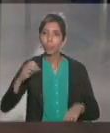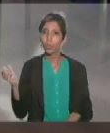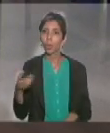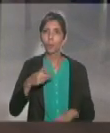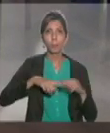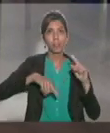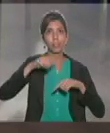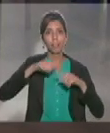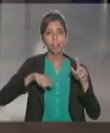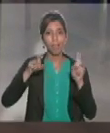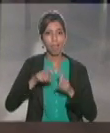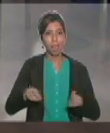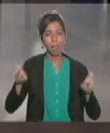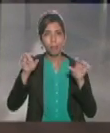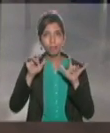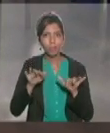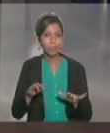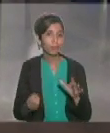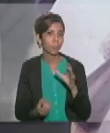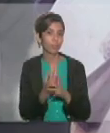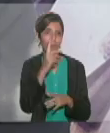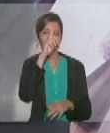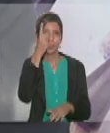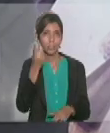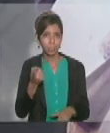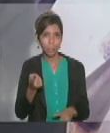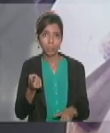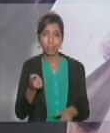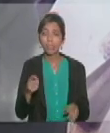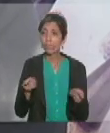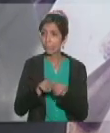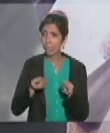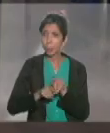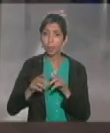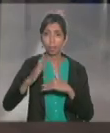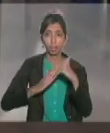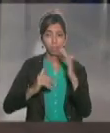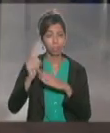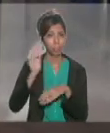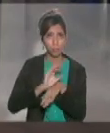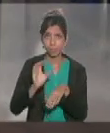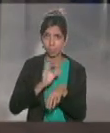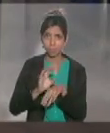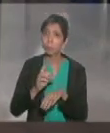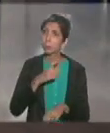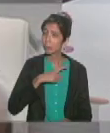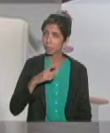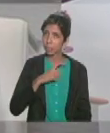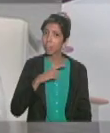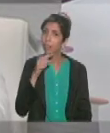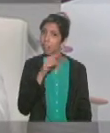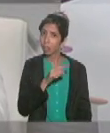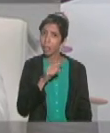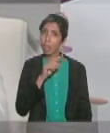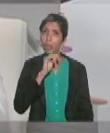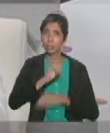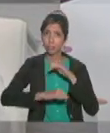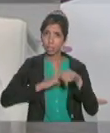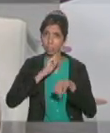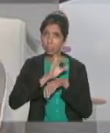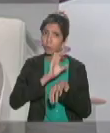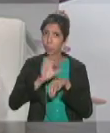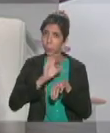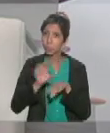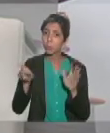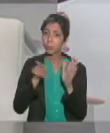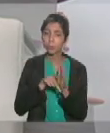de material digital. De criação, exatamente. Inclusive de capacitação, porque a gente tem um curso na plataforma